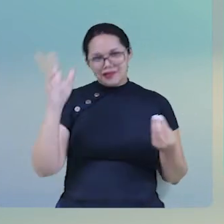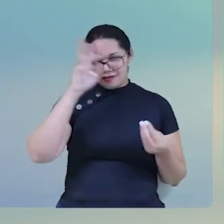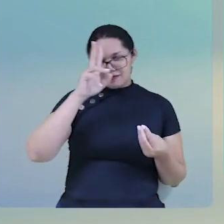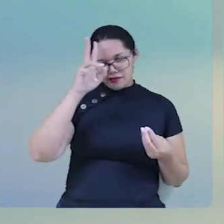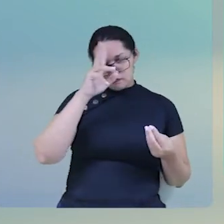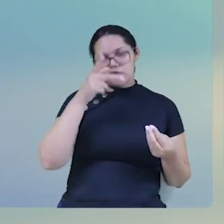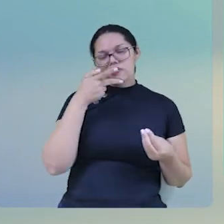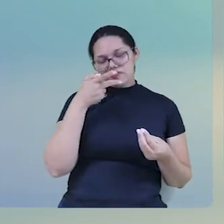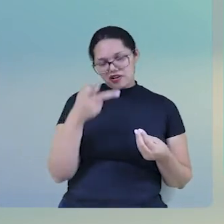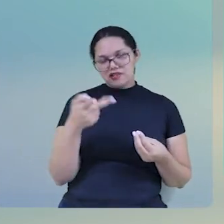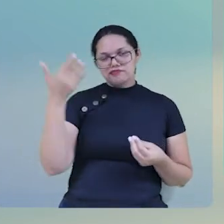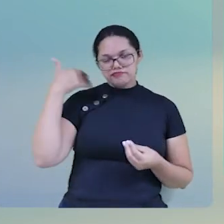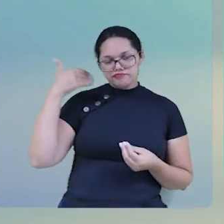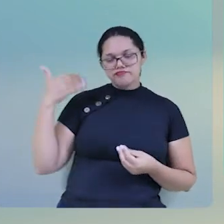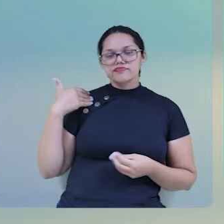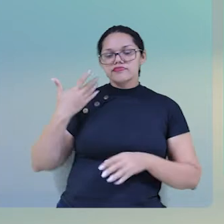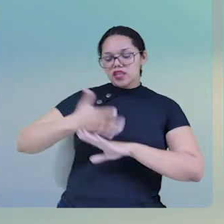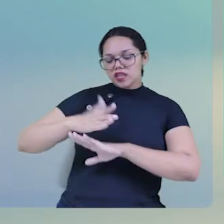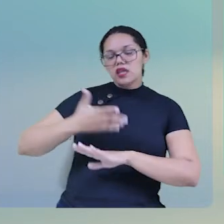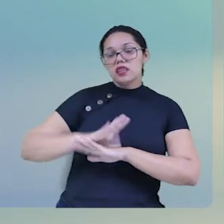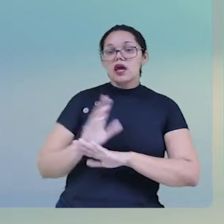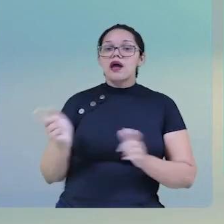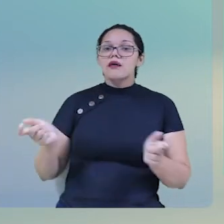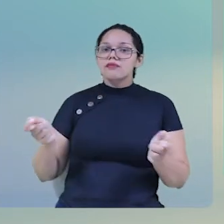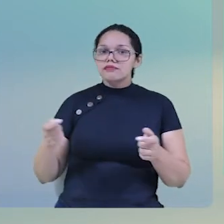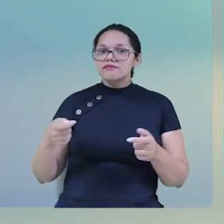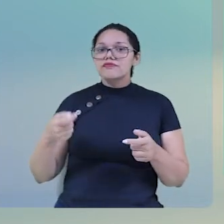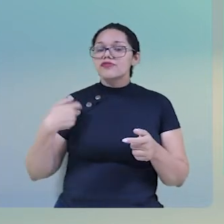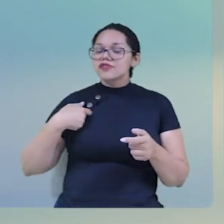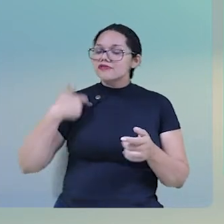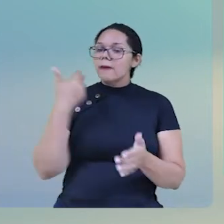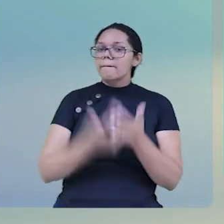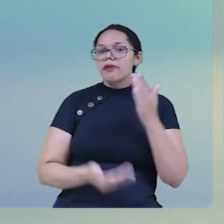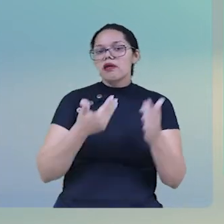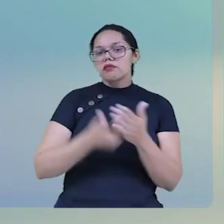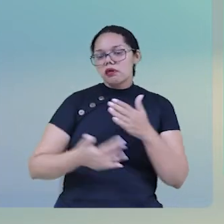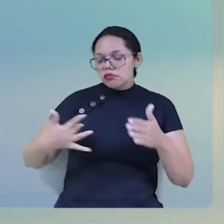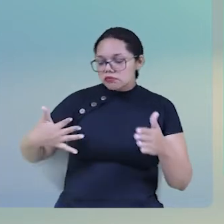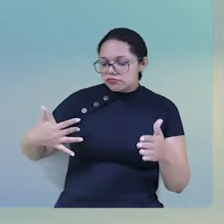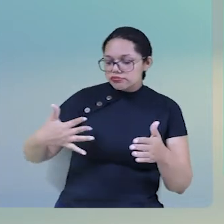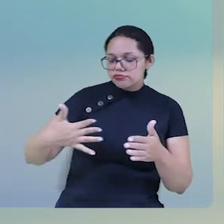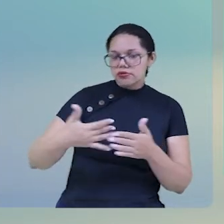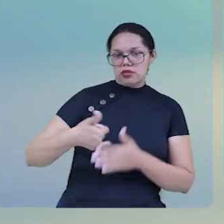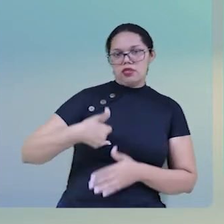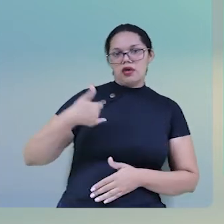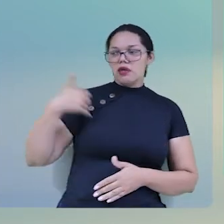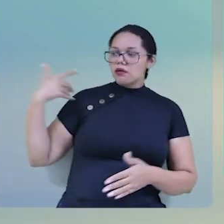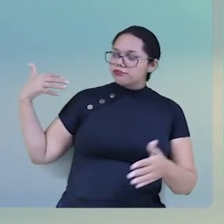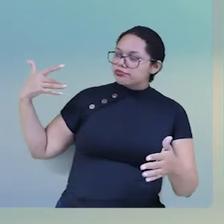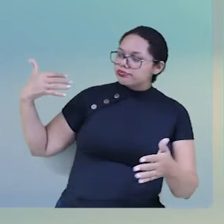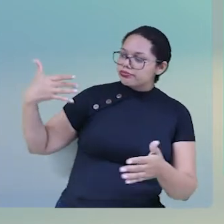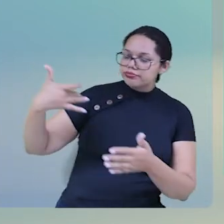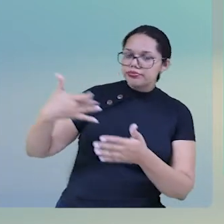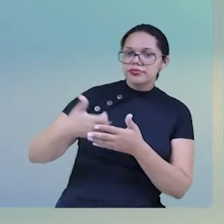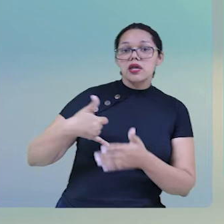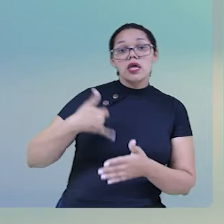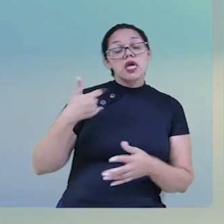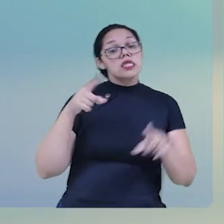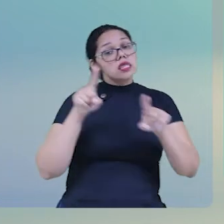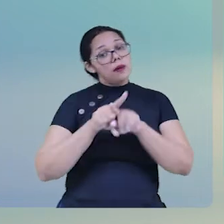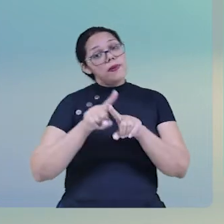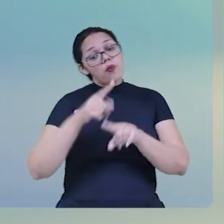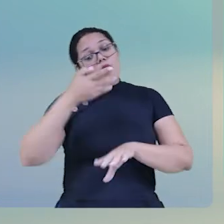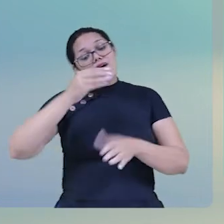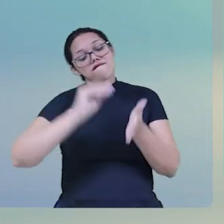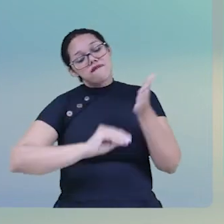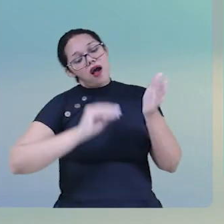físicas treináveis? Pois é, tudo aquilo a gente vai perdendo com o decorrer da idade e com a inatividade